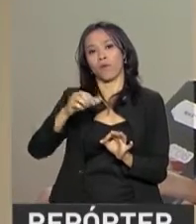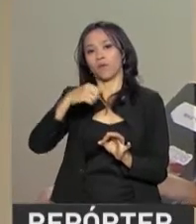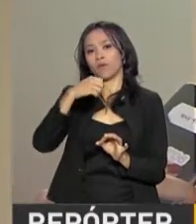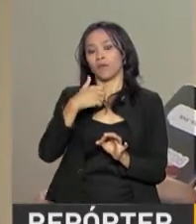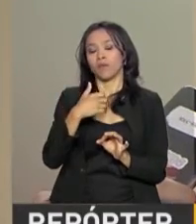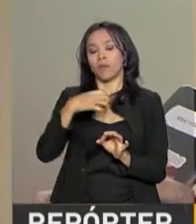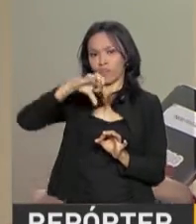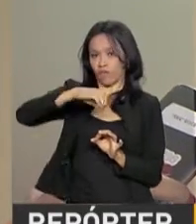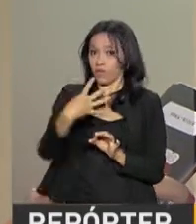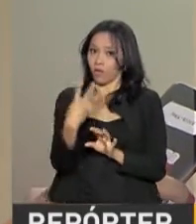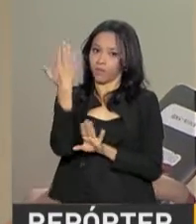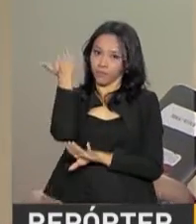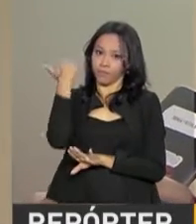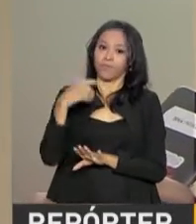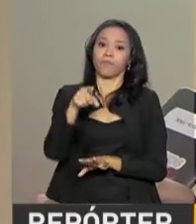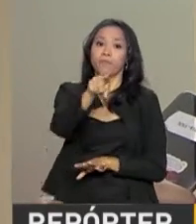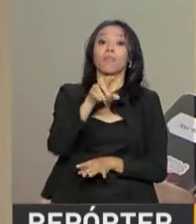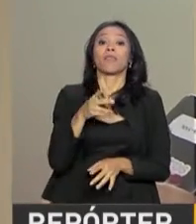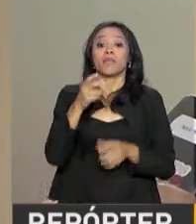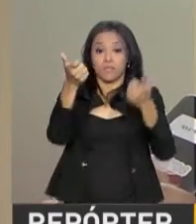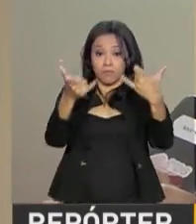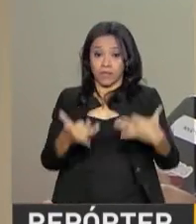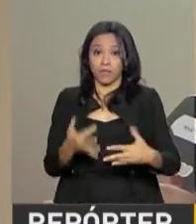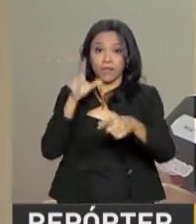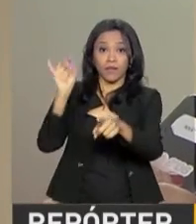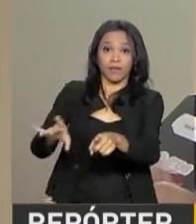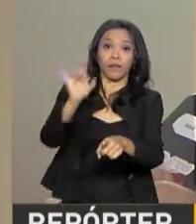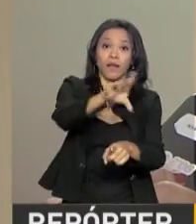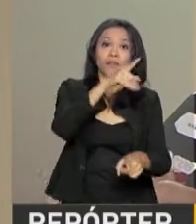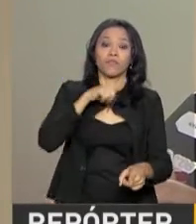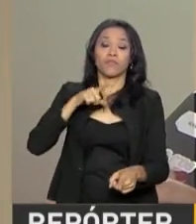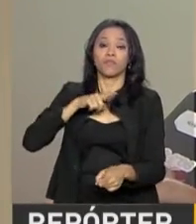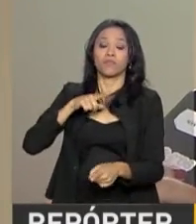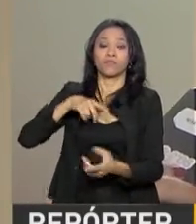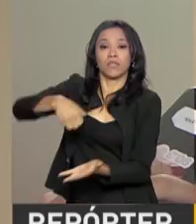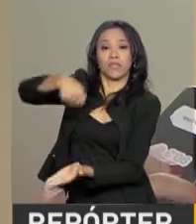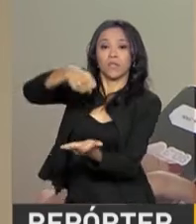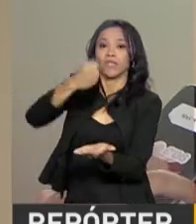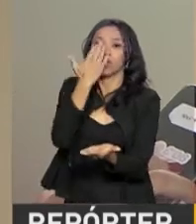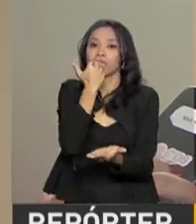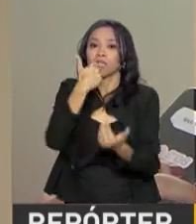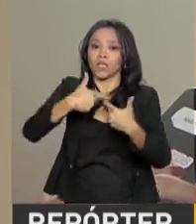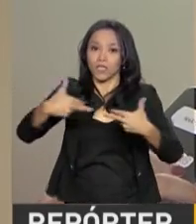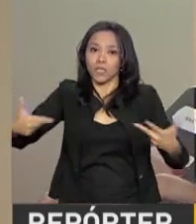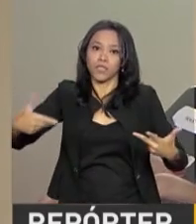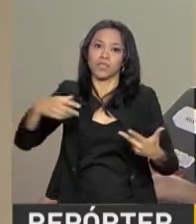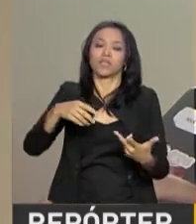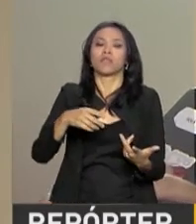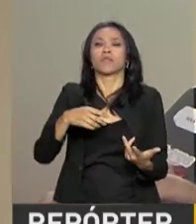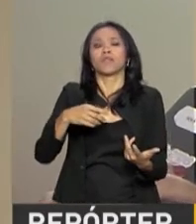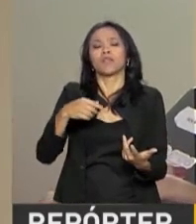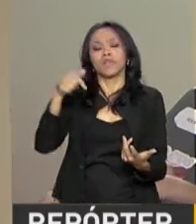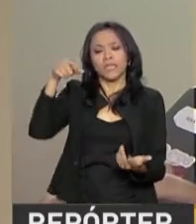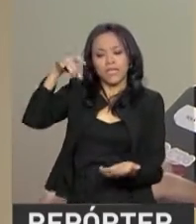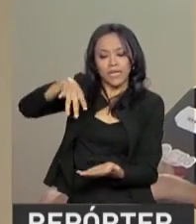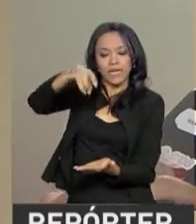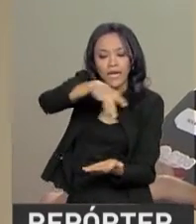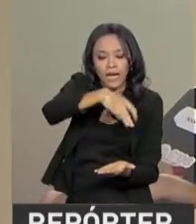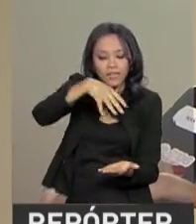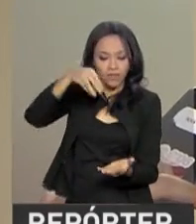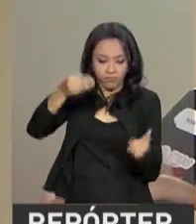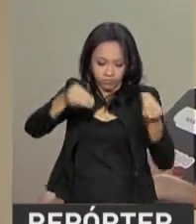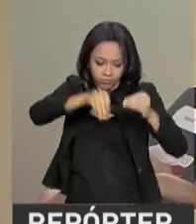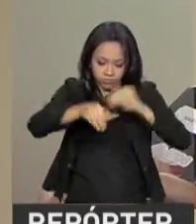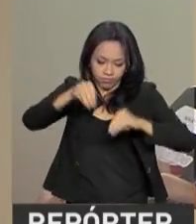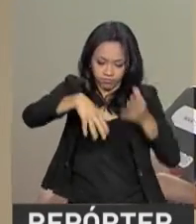tem uma cesta de consumo, né? Nós temos uma cesta que tem aproximadamente 373 itens e a média desses itens é que forma esse índice de